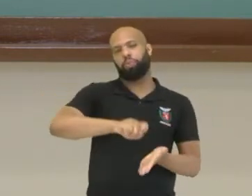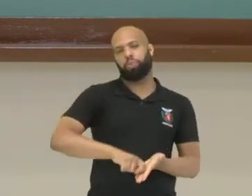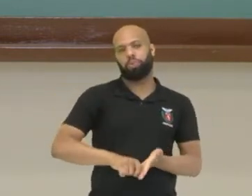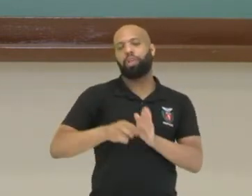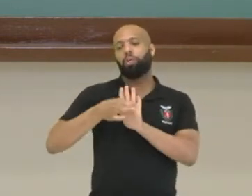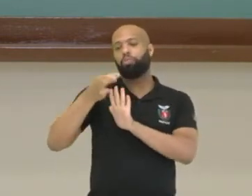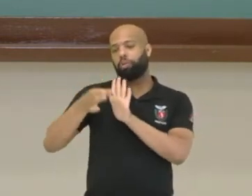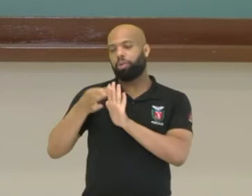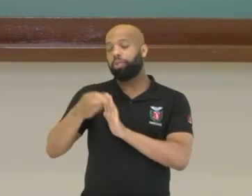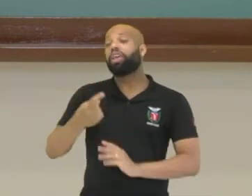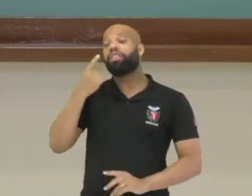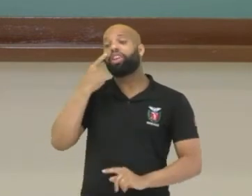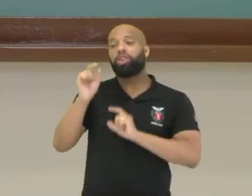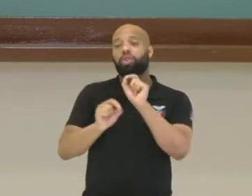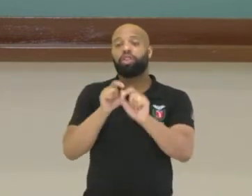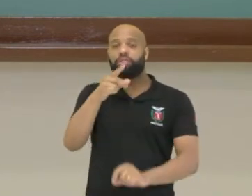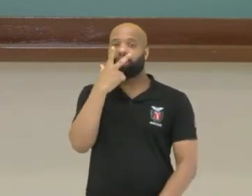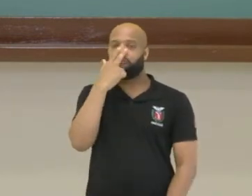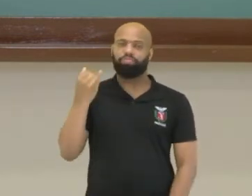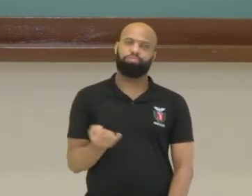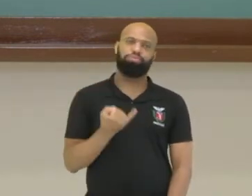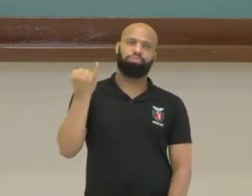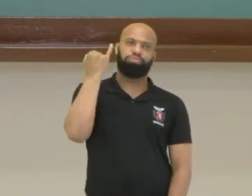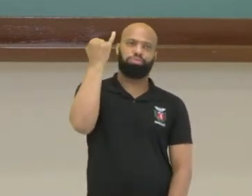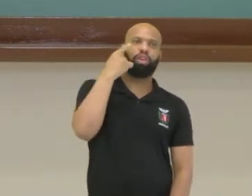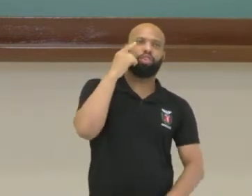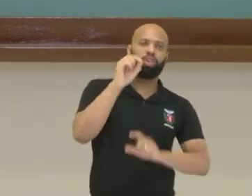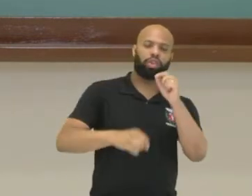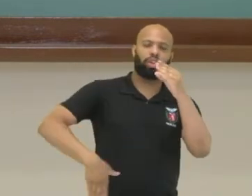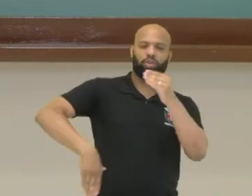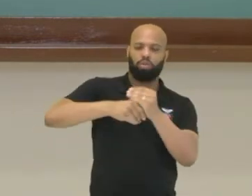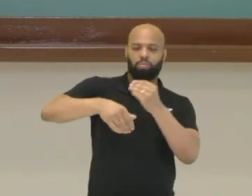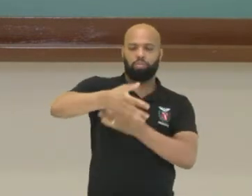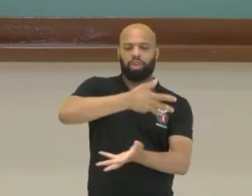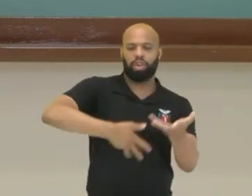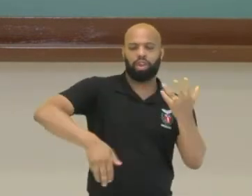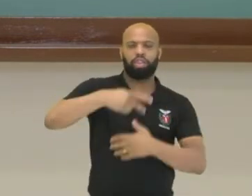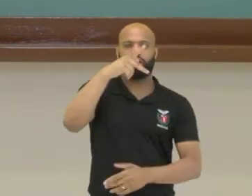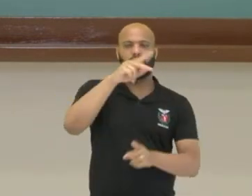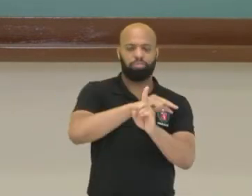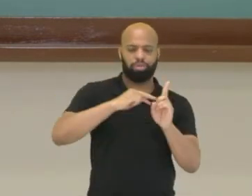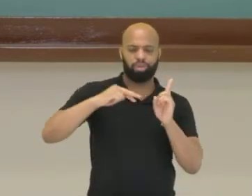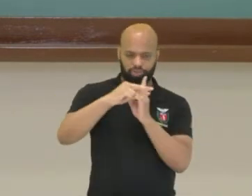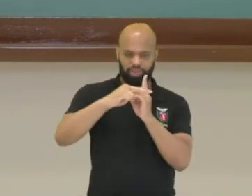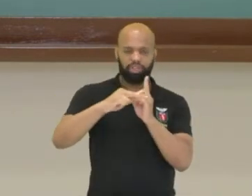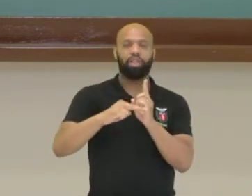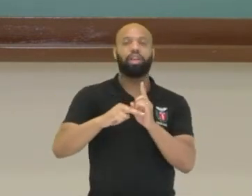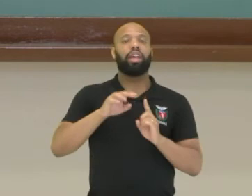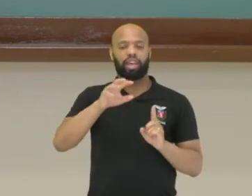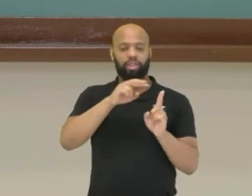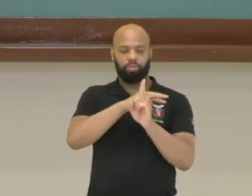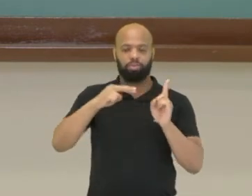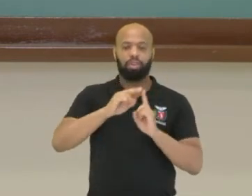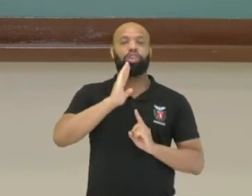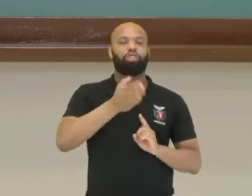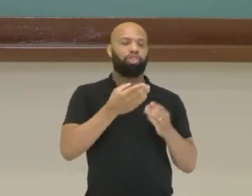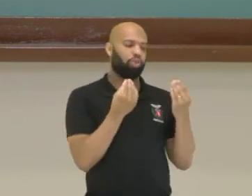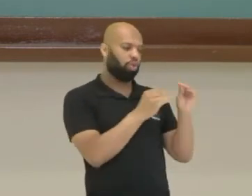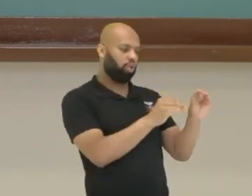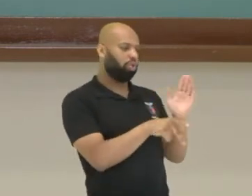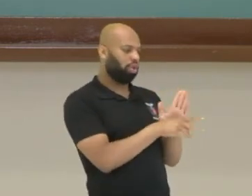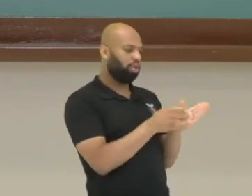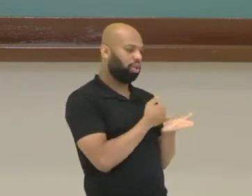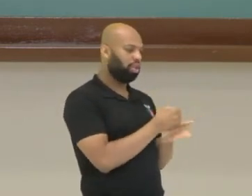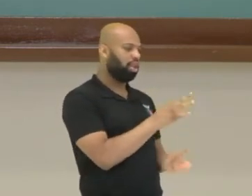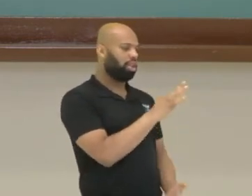e acha aqueles que corroborem com o seu ponto de vista. Ponto de vista esse que você já colocou no